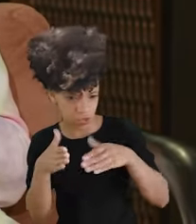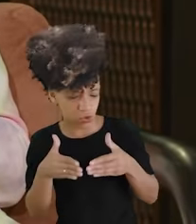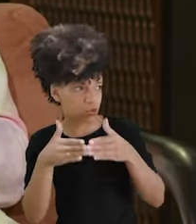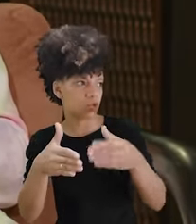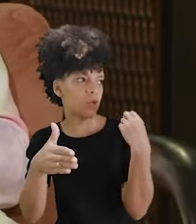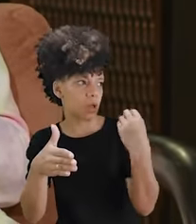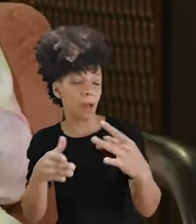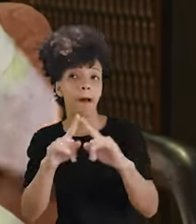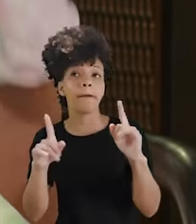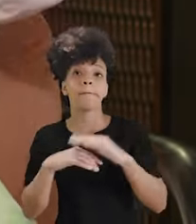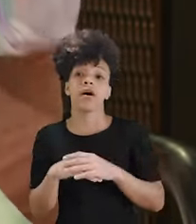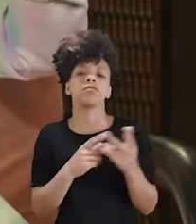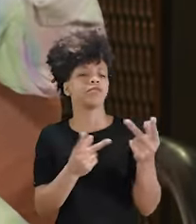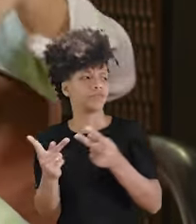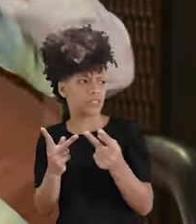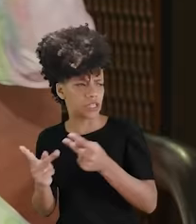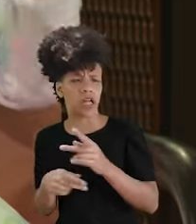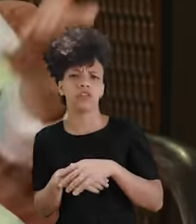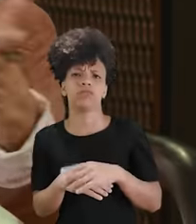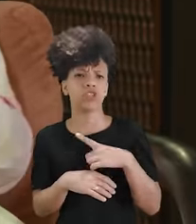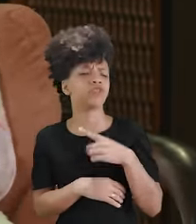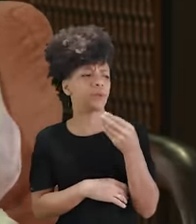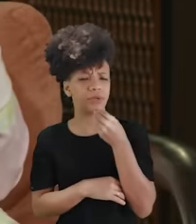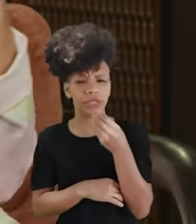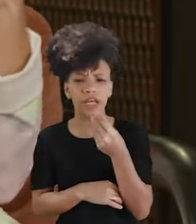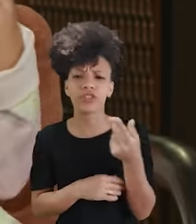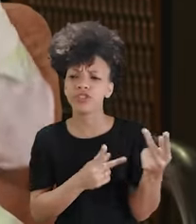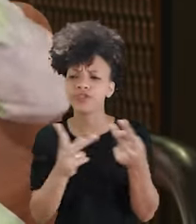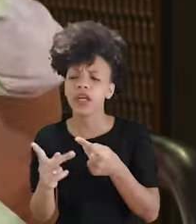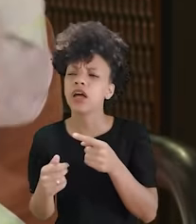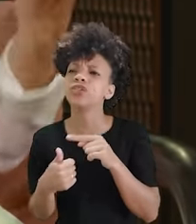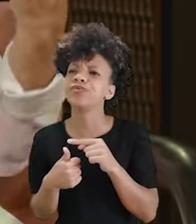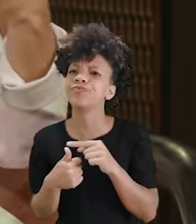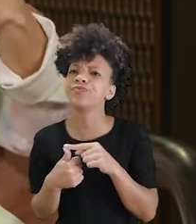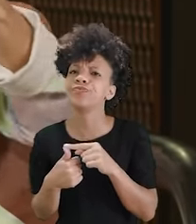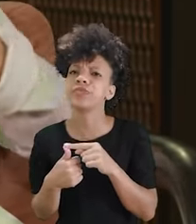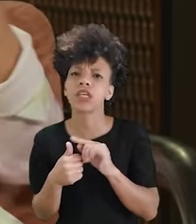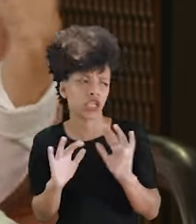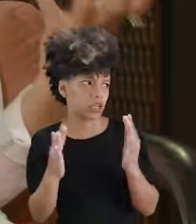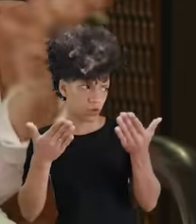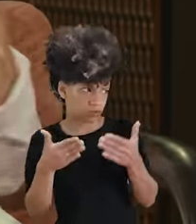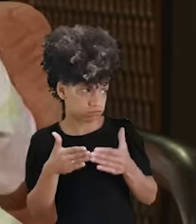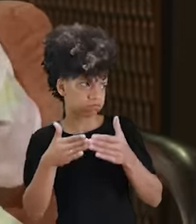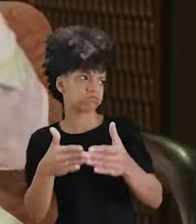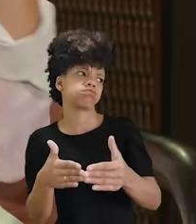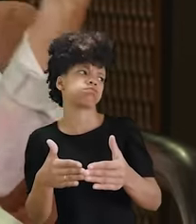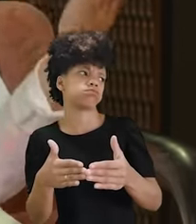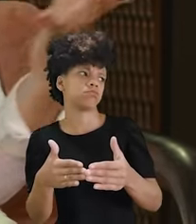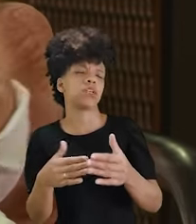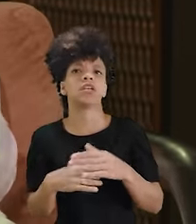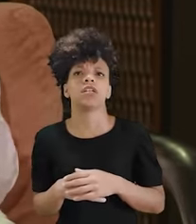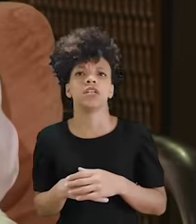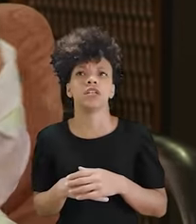passageiros né mas fui visitar eu tive a oportunidade de ir em inauguração